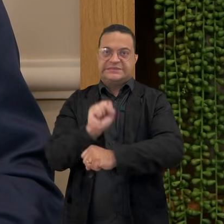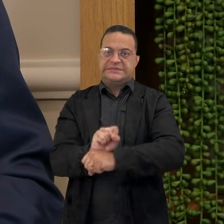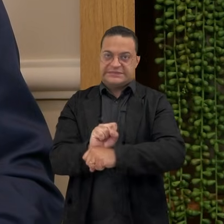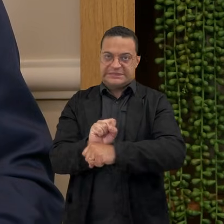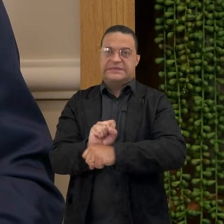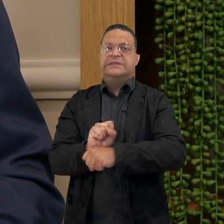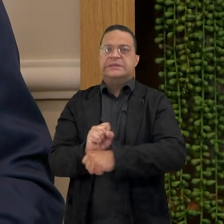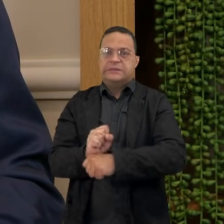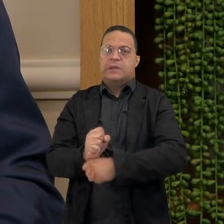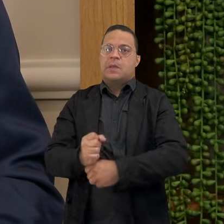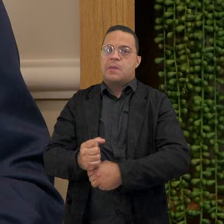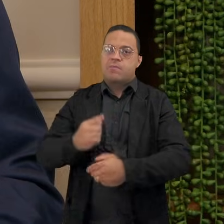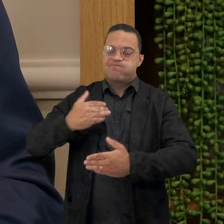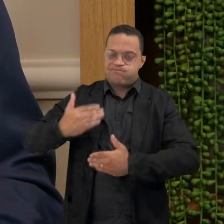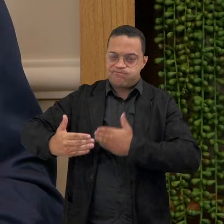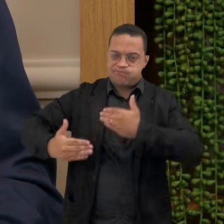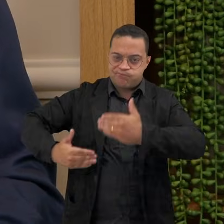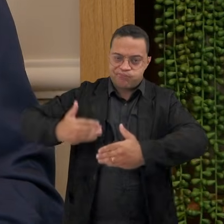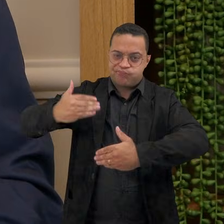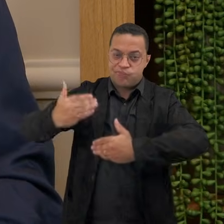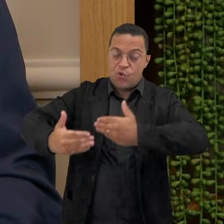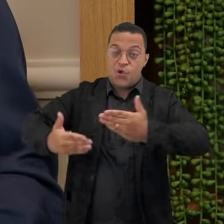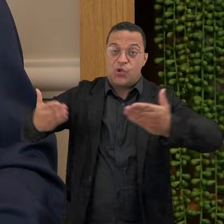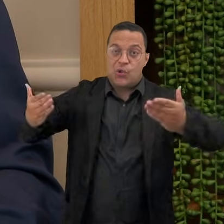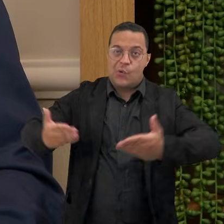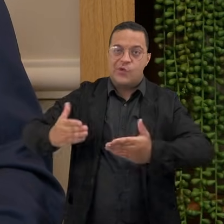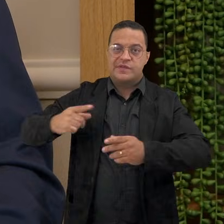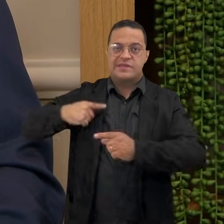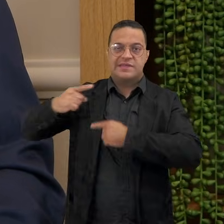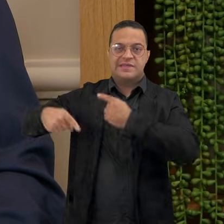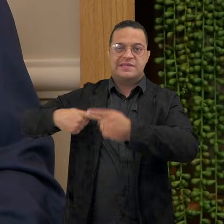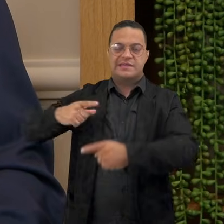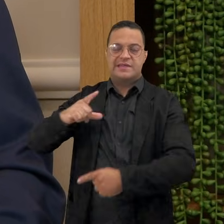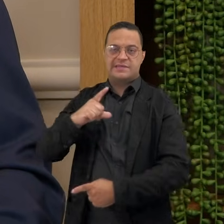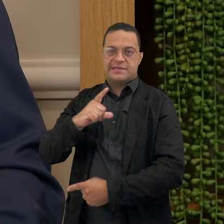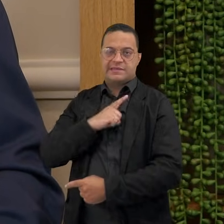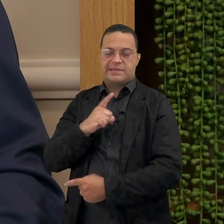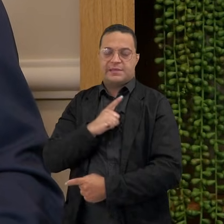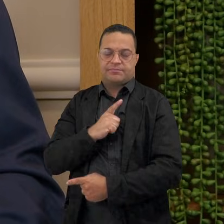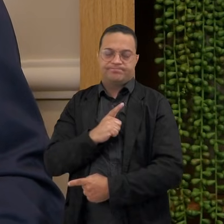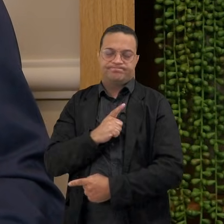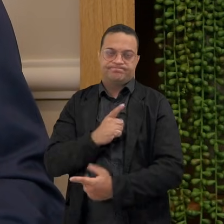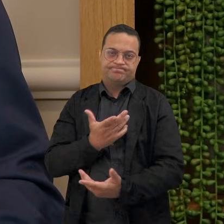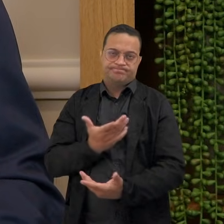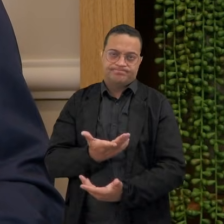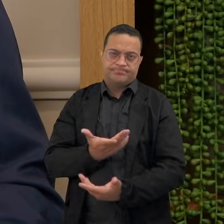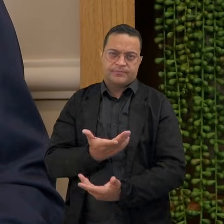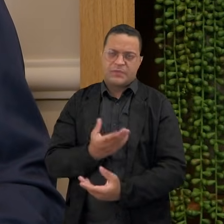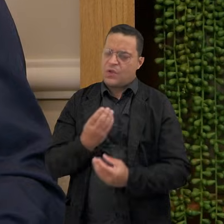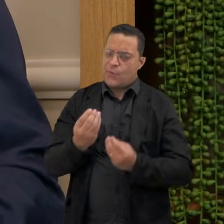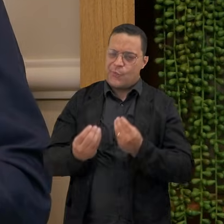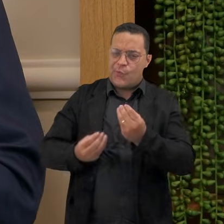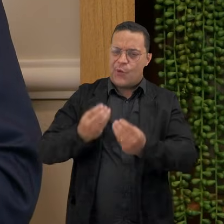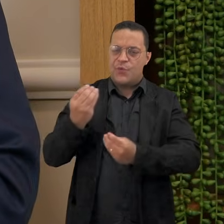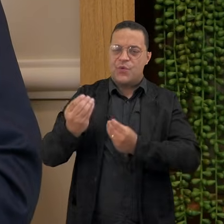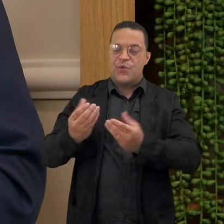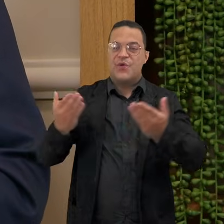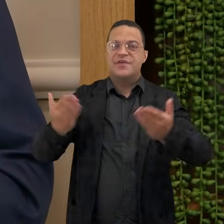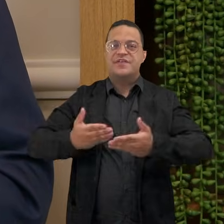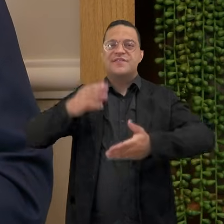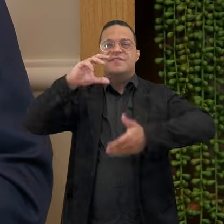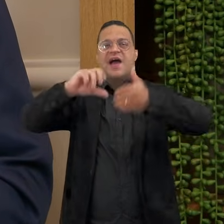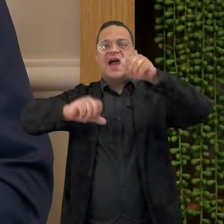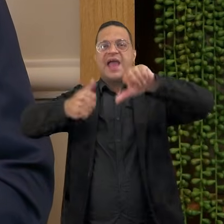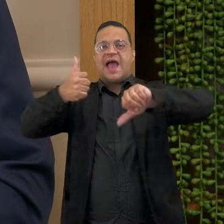esteve em parto e já deu à luz seus filhos. Vamos ver o que nós temos aqui para discorrer